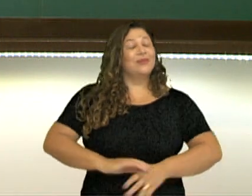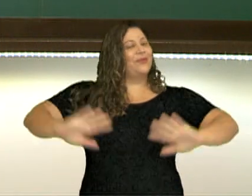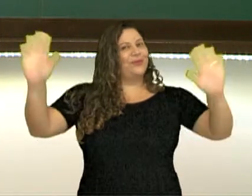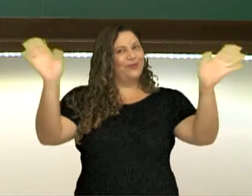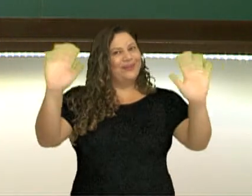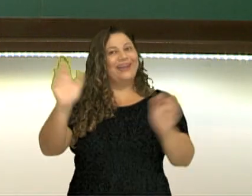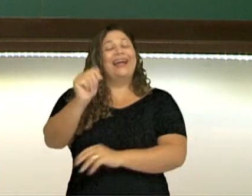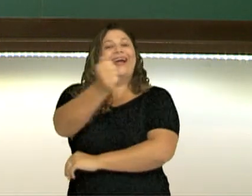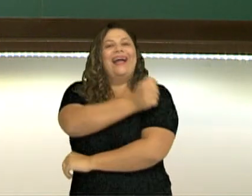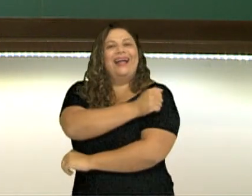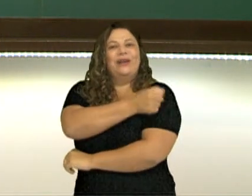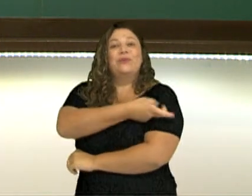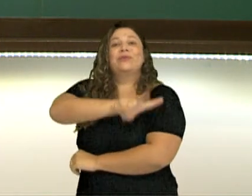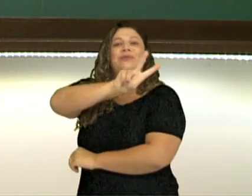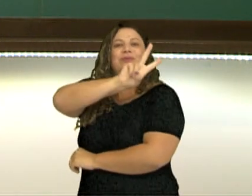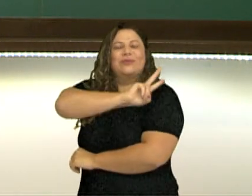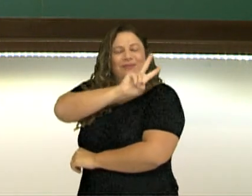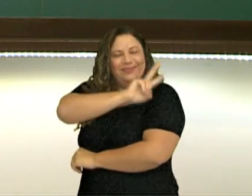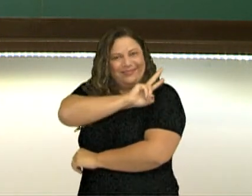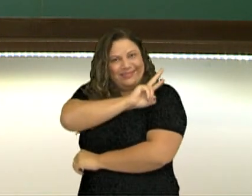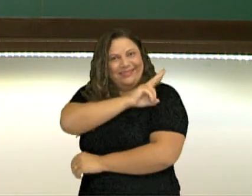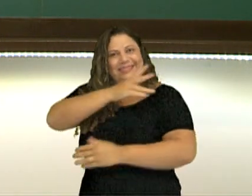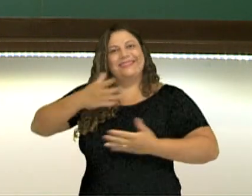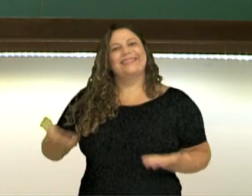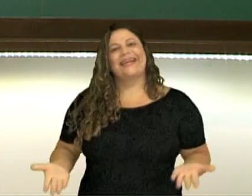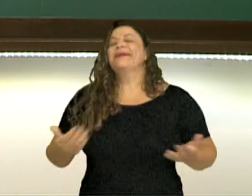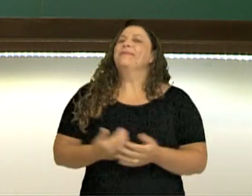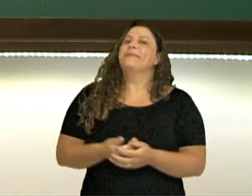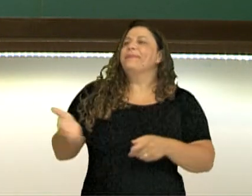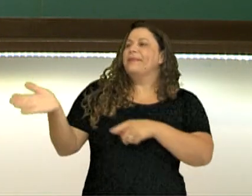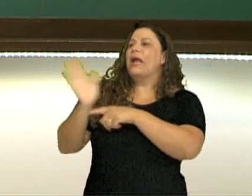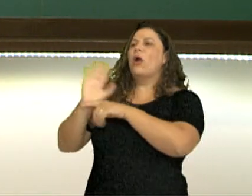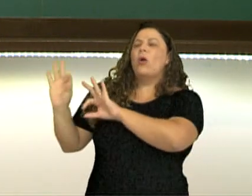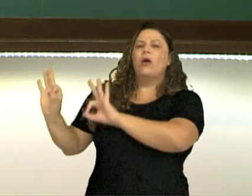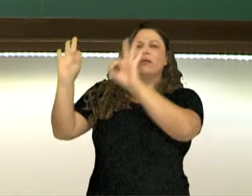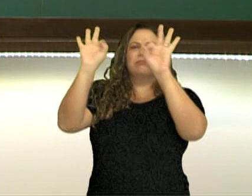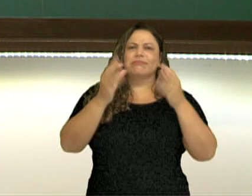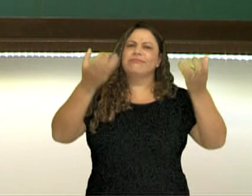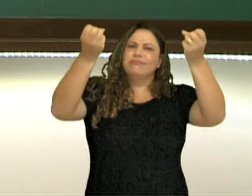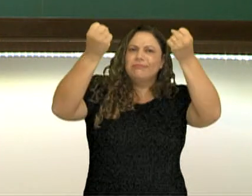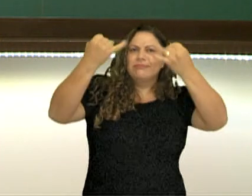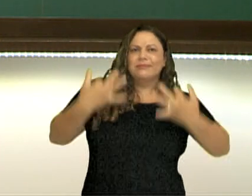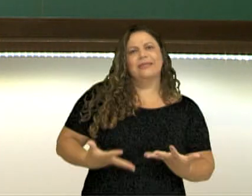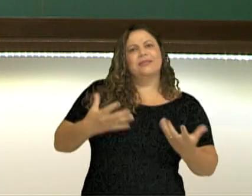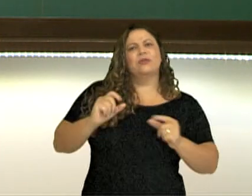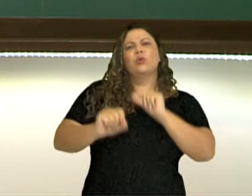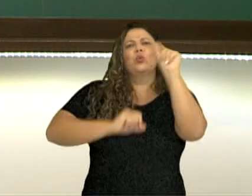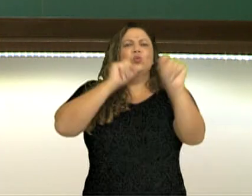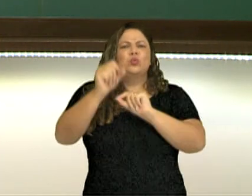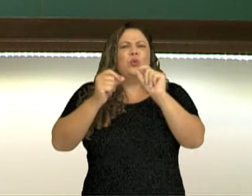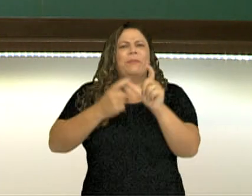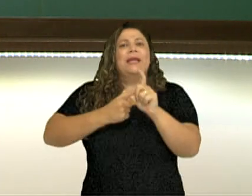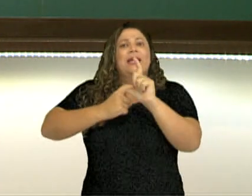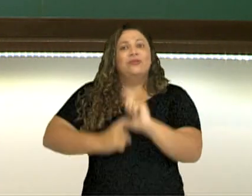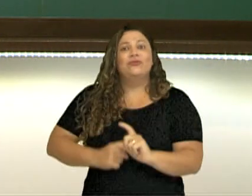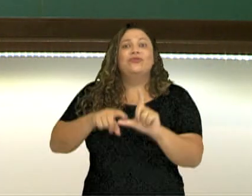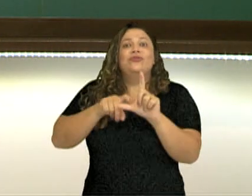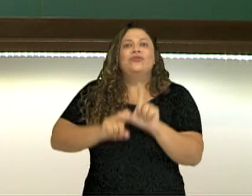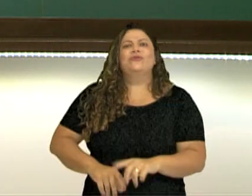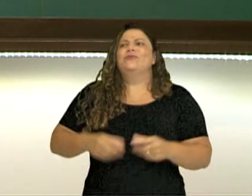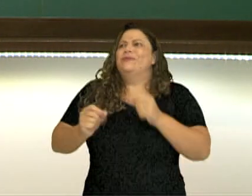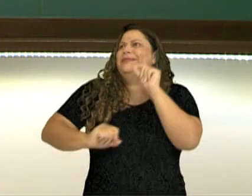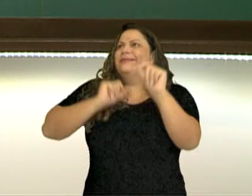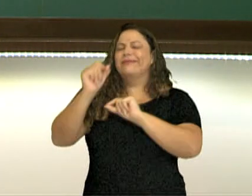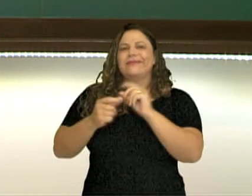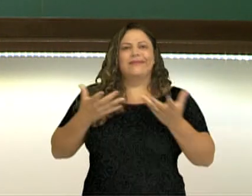Olá, estudantes da segunda série do ensino médio. Nesse vídeo a gente vai falar sobre endividamento, saindo do